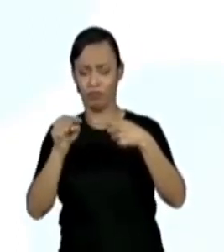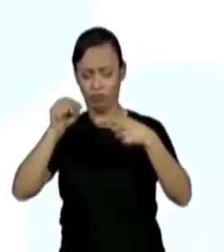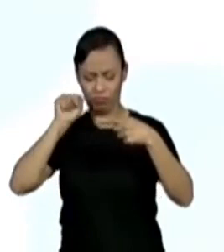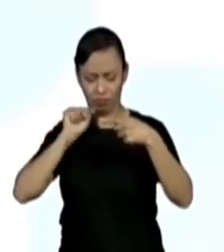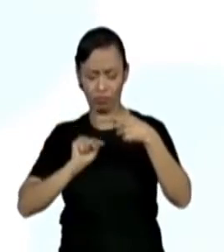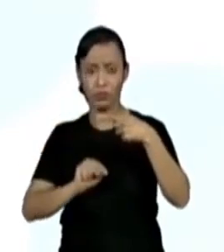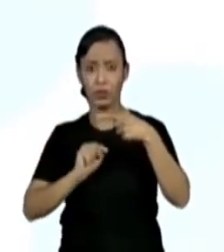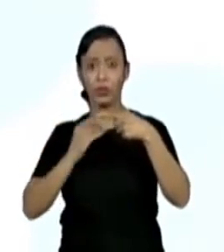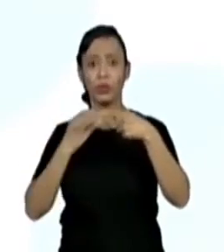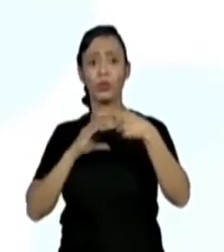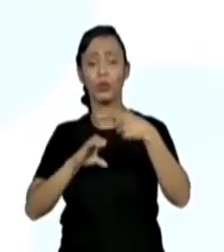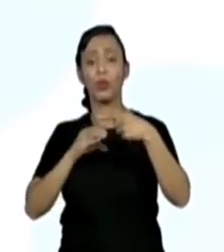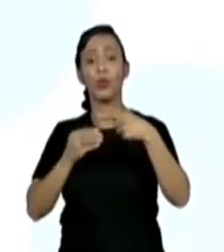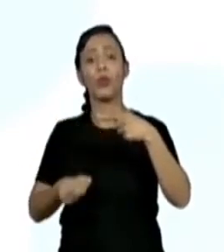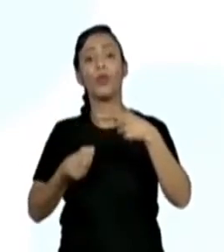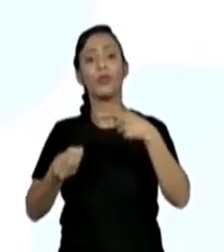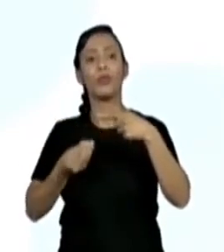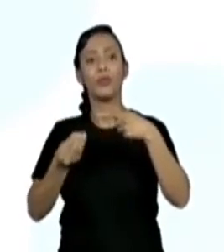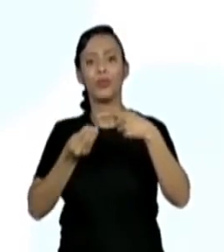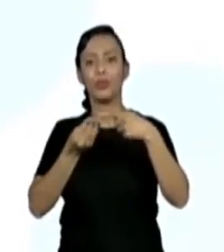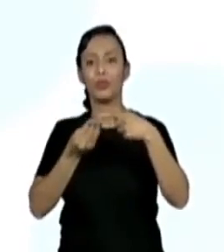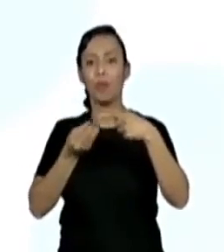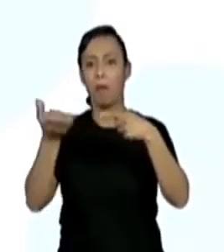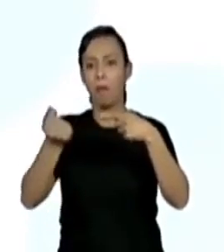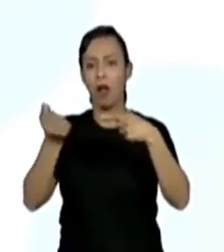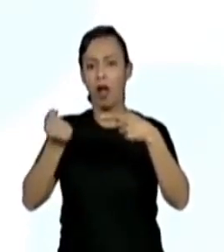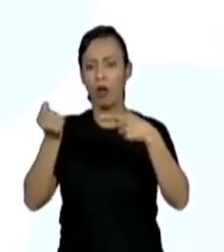do denominador Vamos colocar